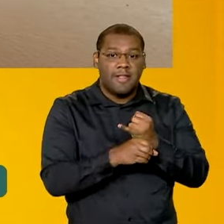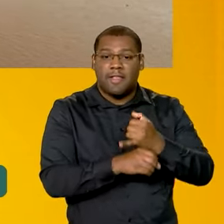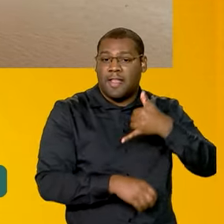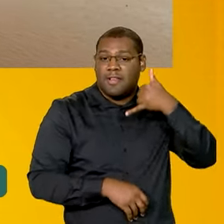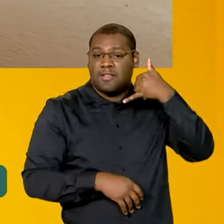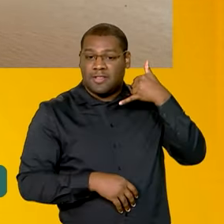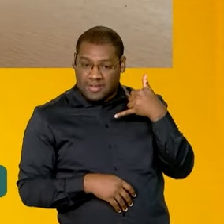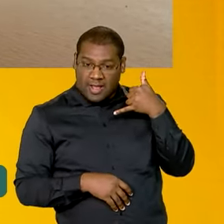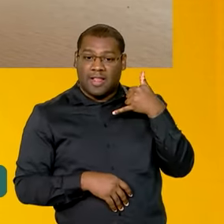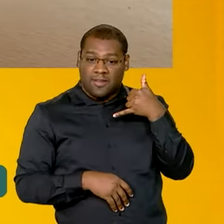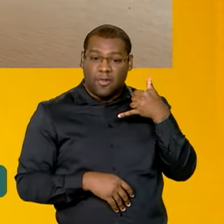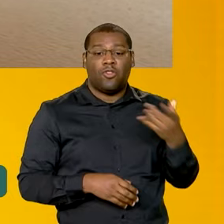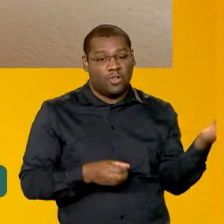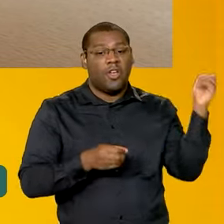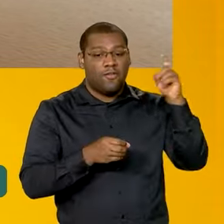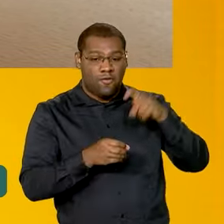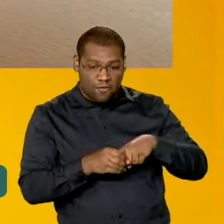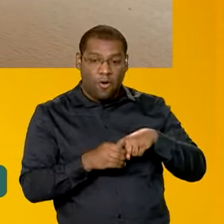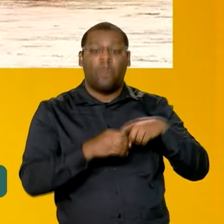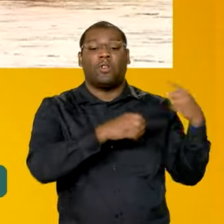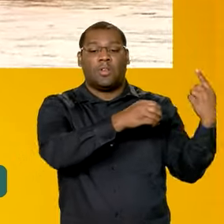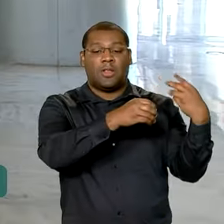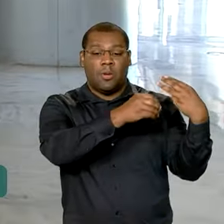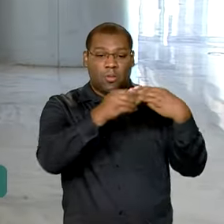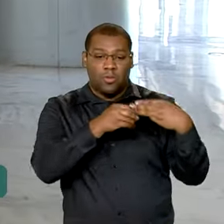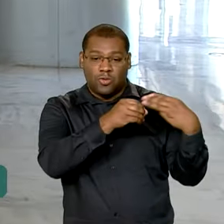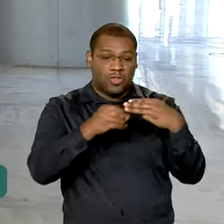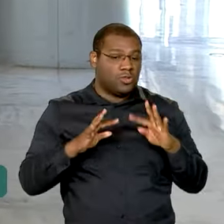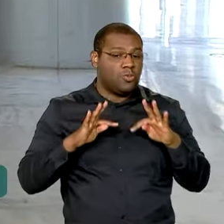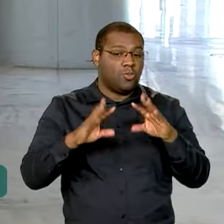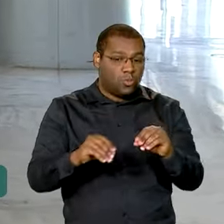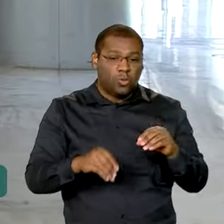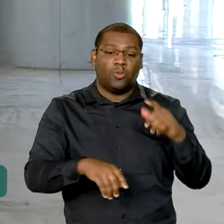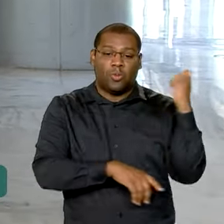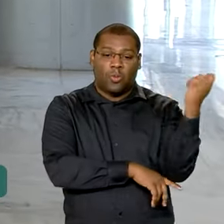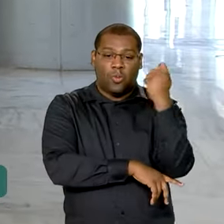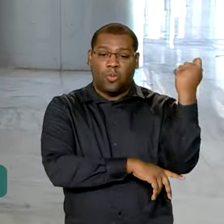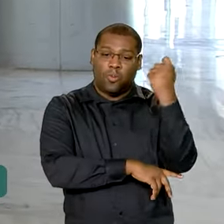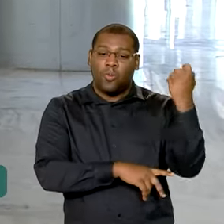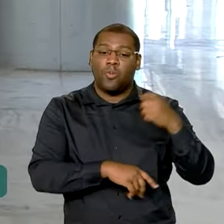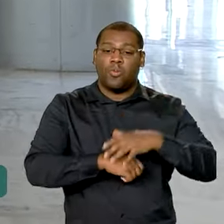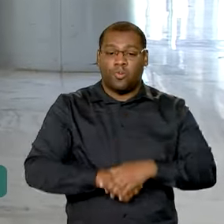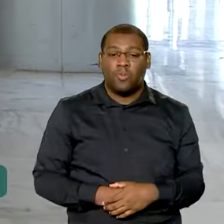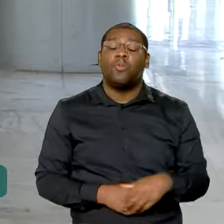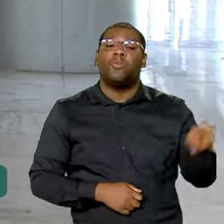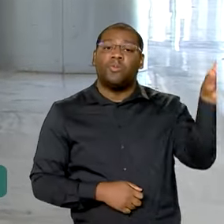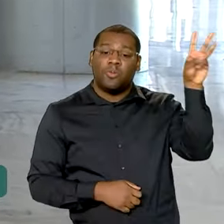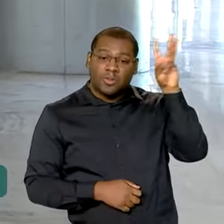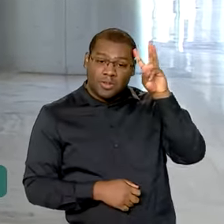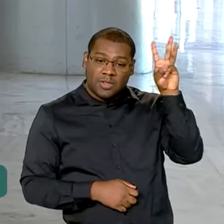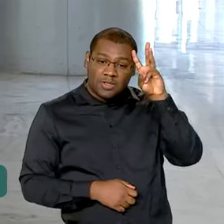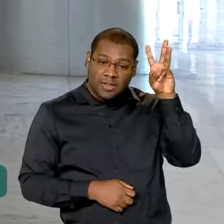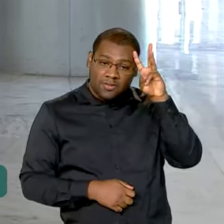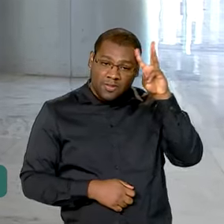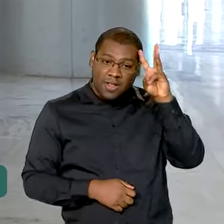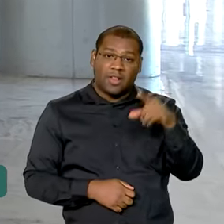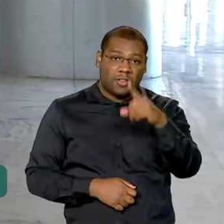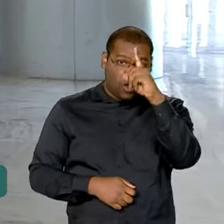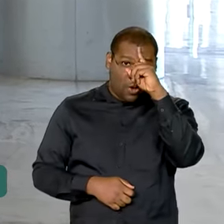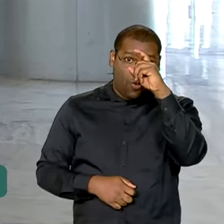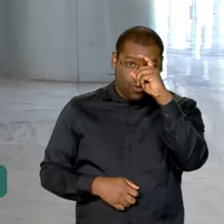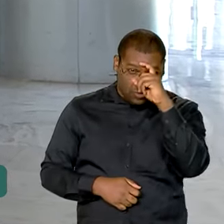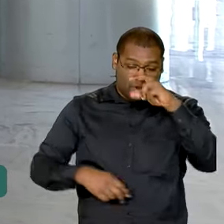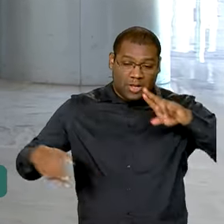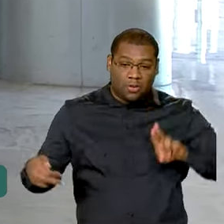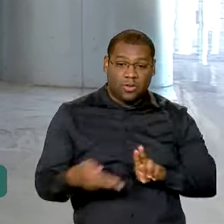já foram restabelecidos em todos os municípios. Também nessa terça-feira, entrou em operação o Hospital de Campanha do